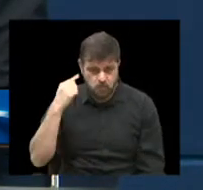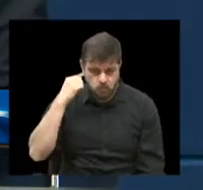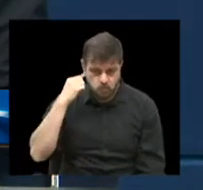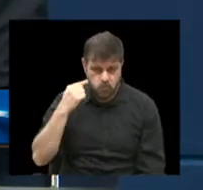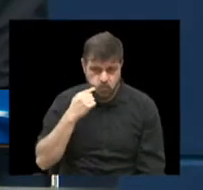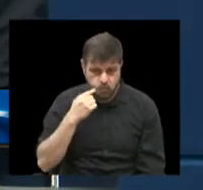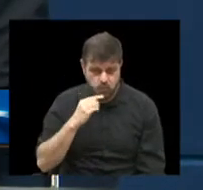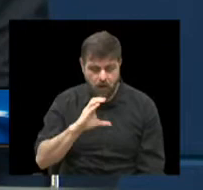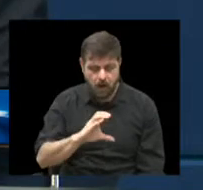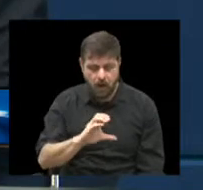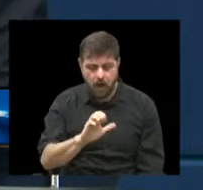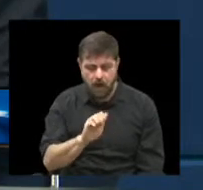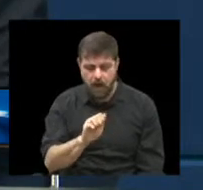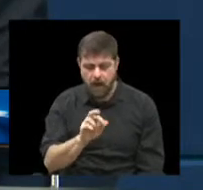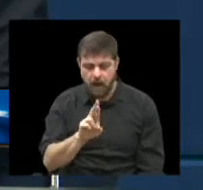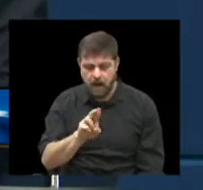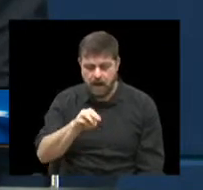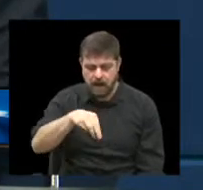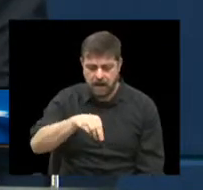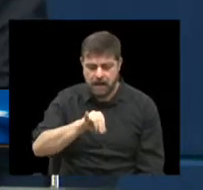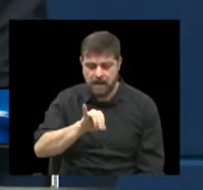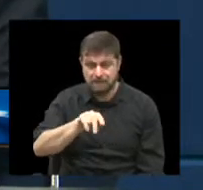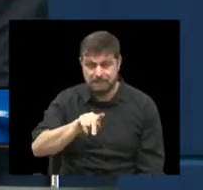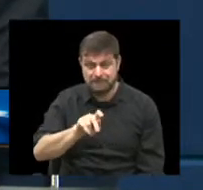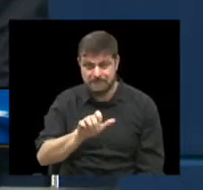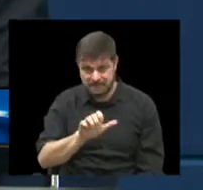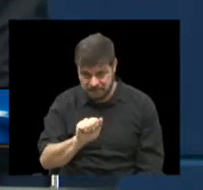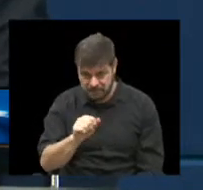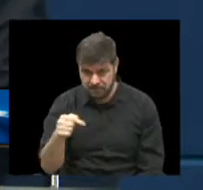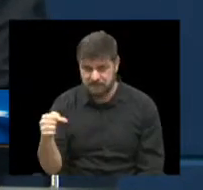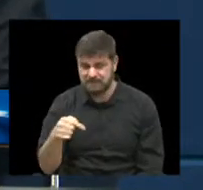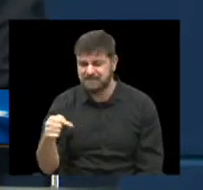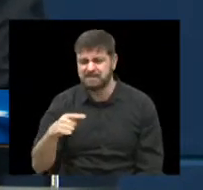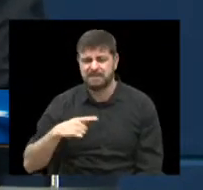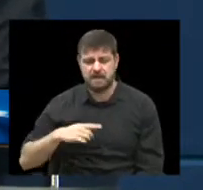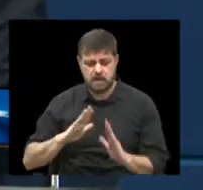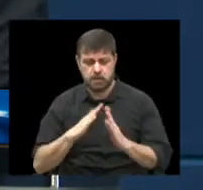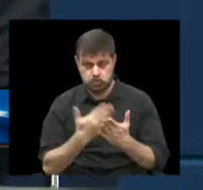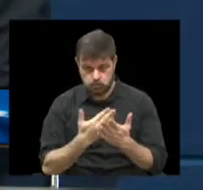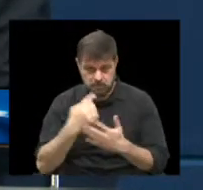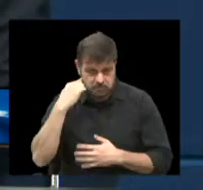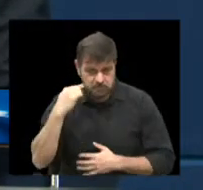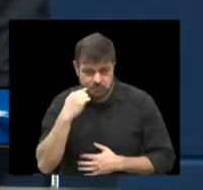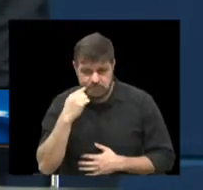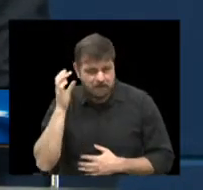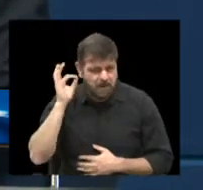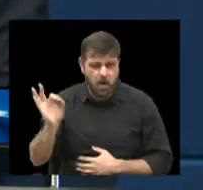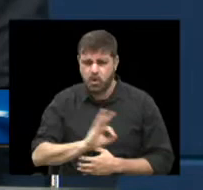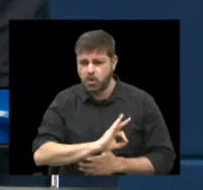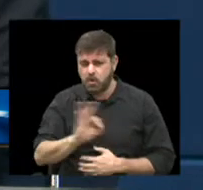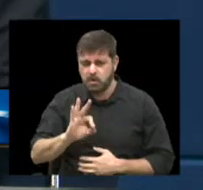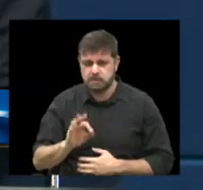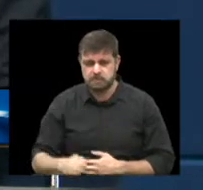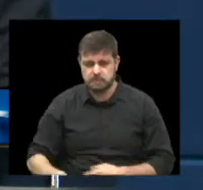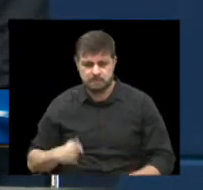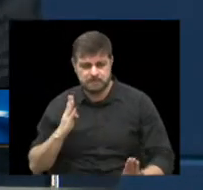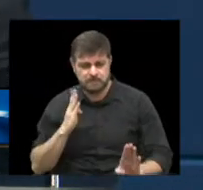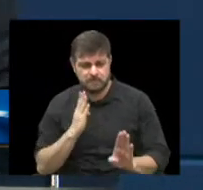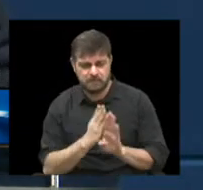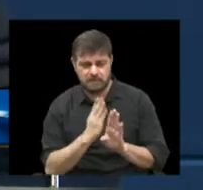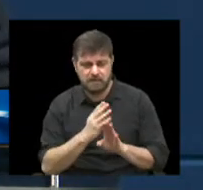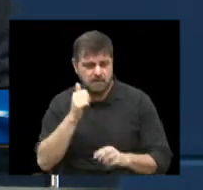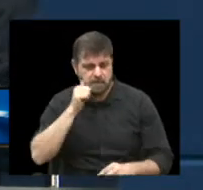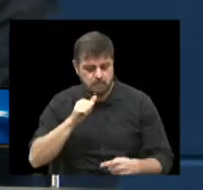ao Pedro e à Patrícia pelo evento. Estava ótimo o evento. Lá na festa encontrei com a Leandra e